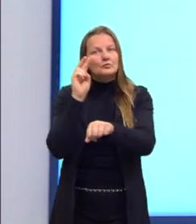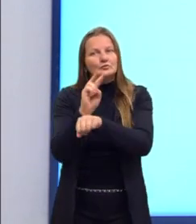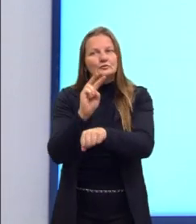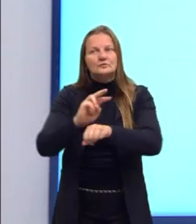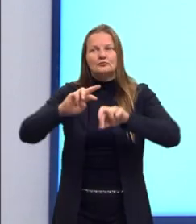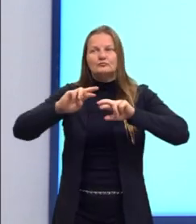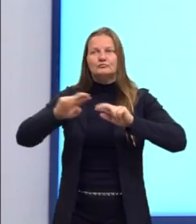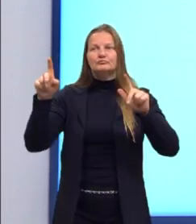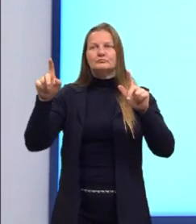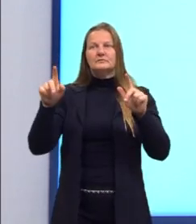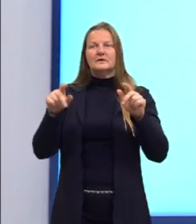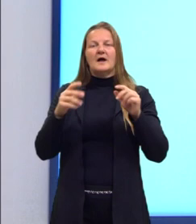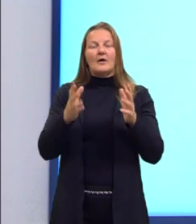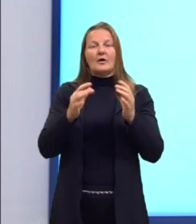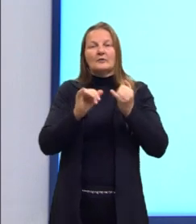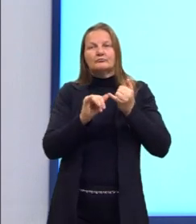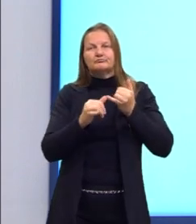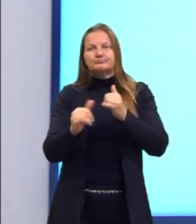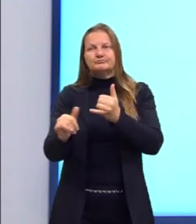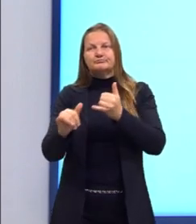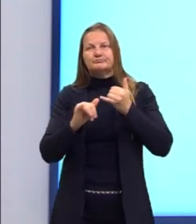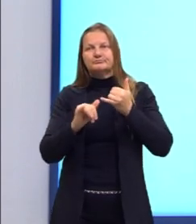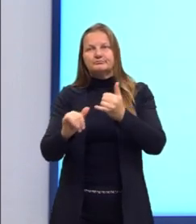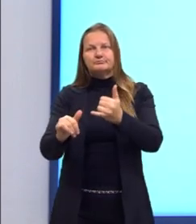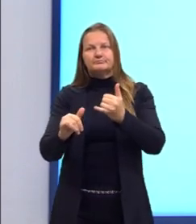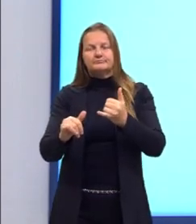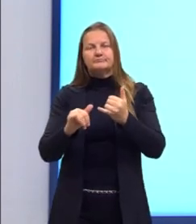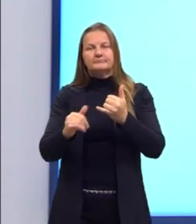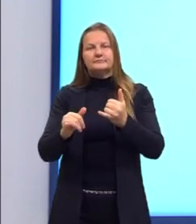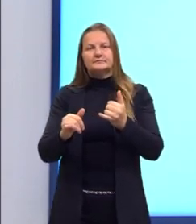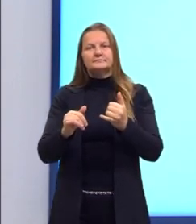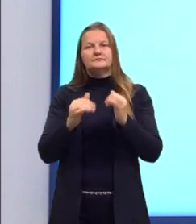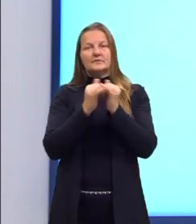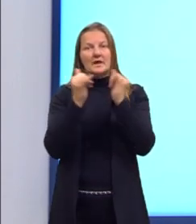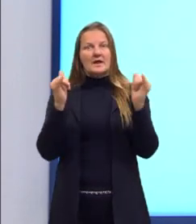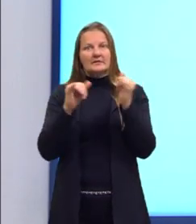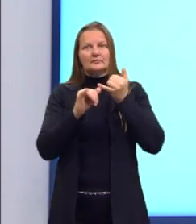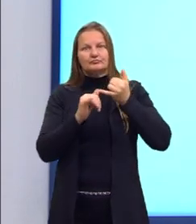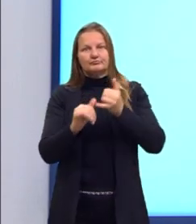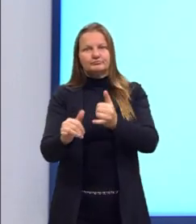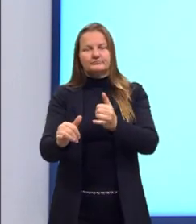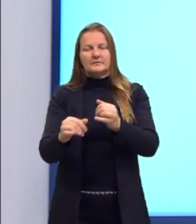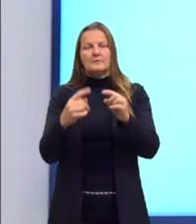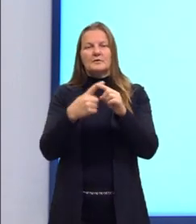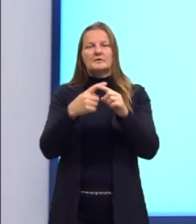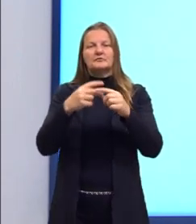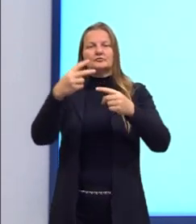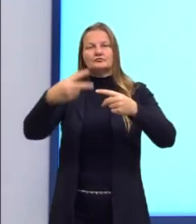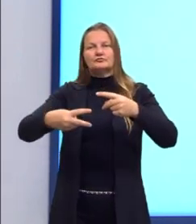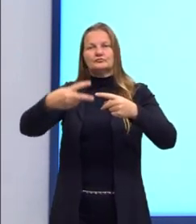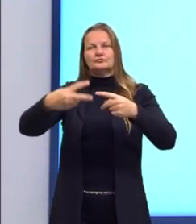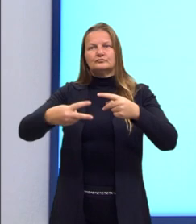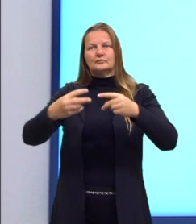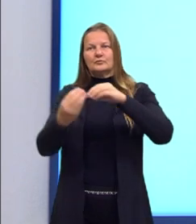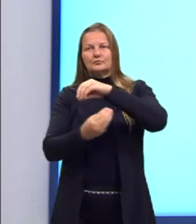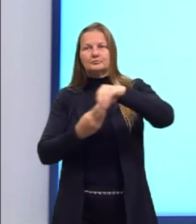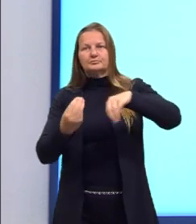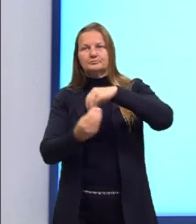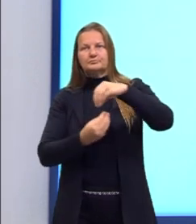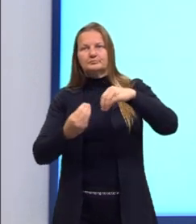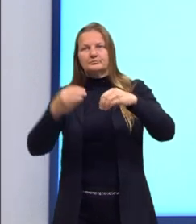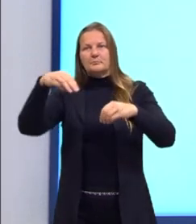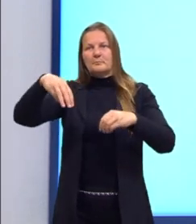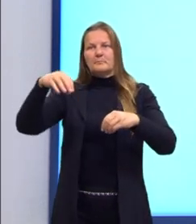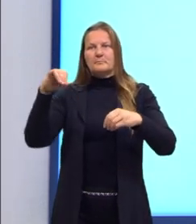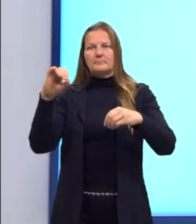ele mede então a corrente elétrica tá então aqui eu trouxe até um circuito misto para ti para a gente poder visualizar né então